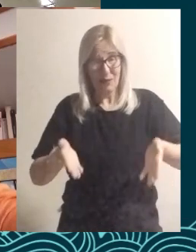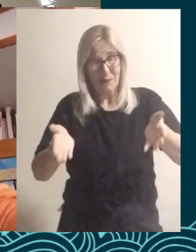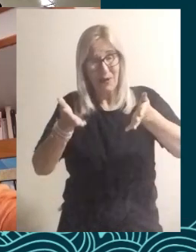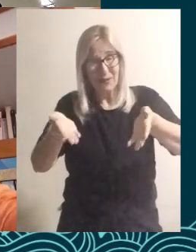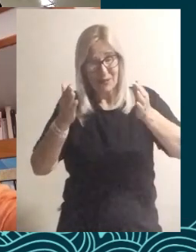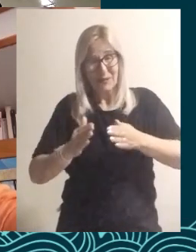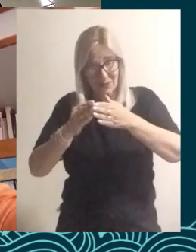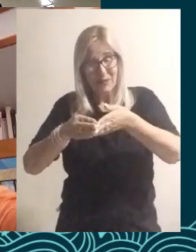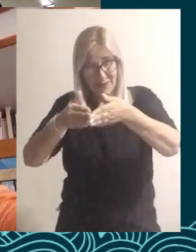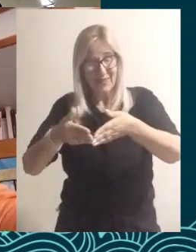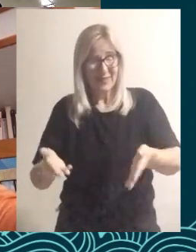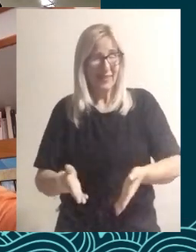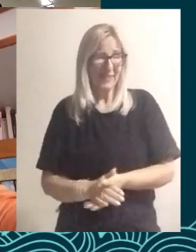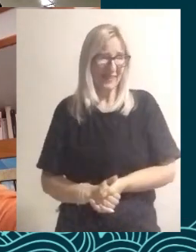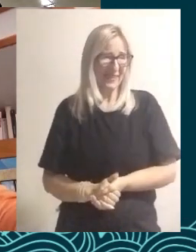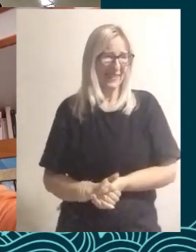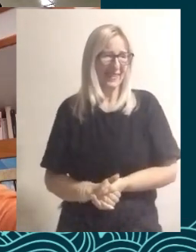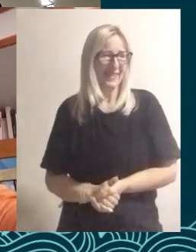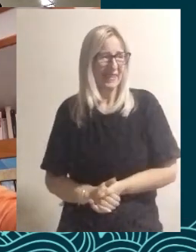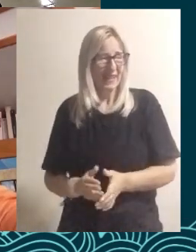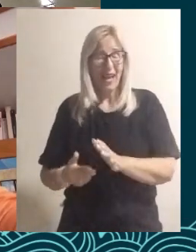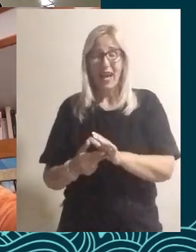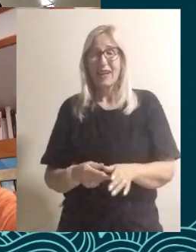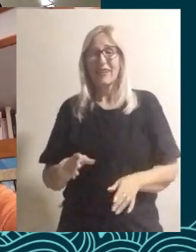ao mundo, 3, já. Então,